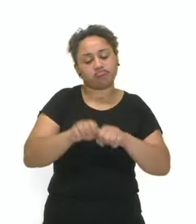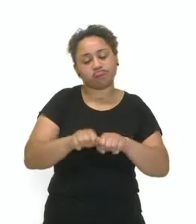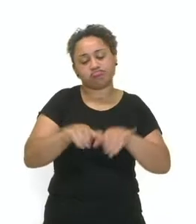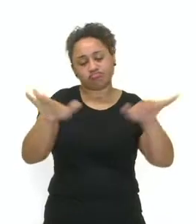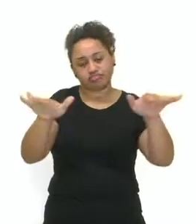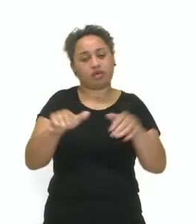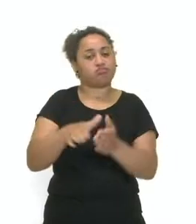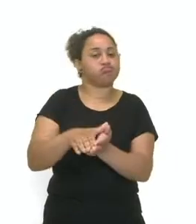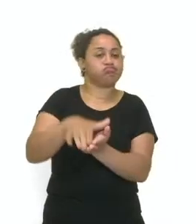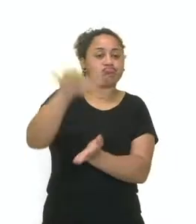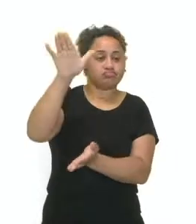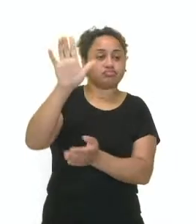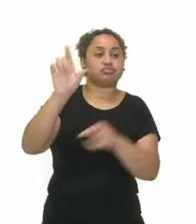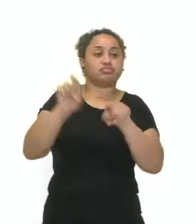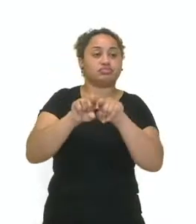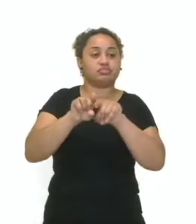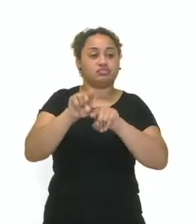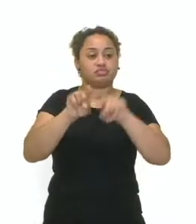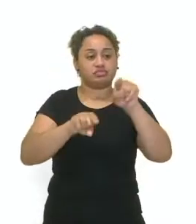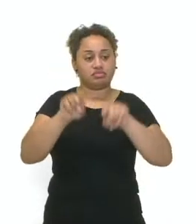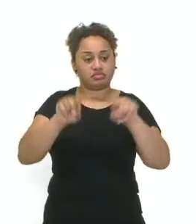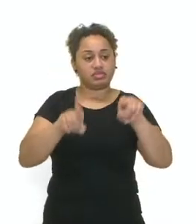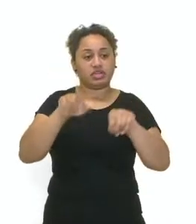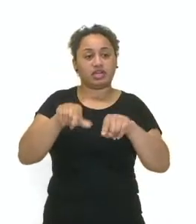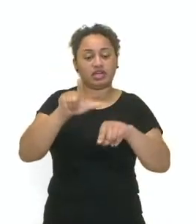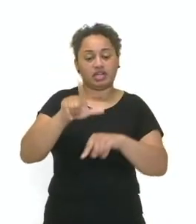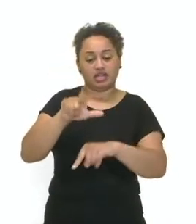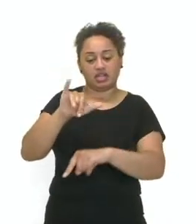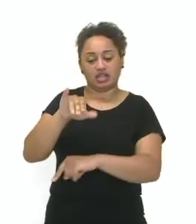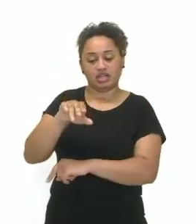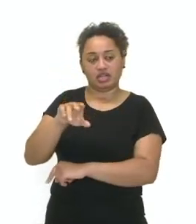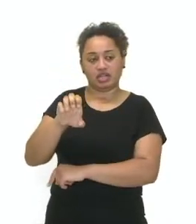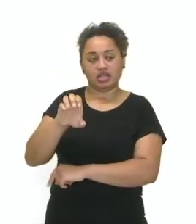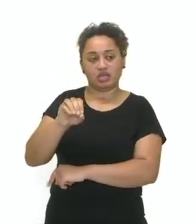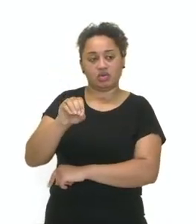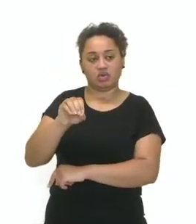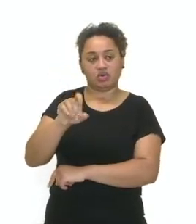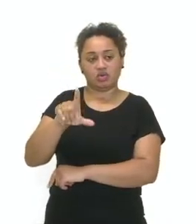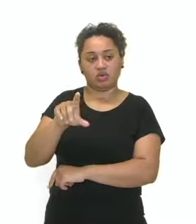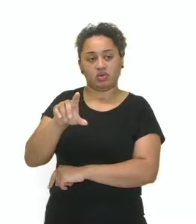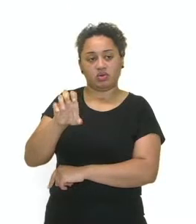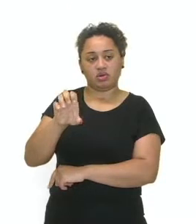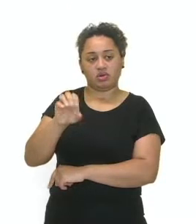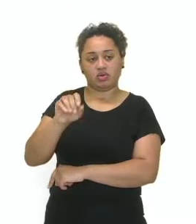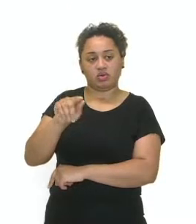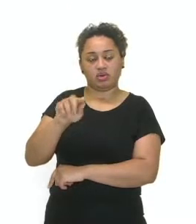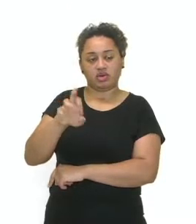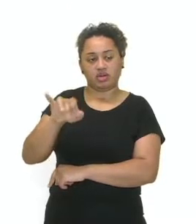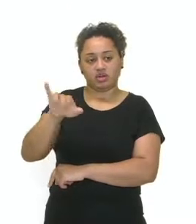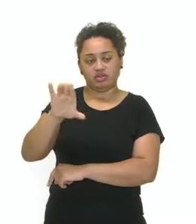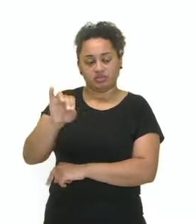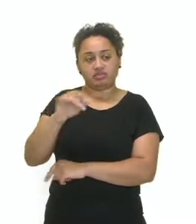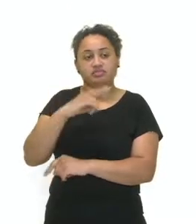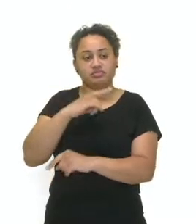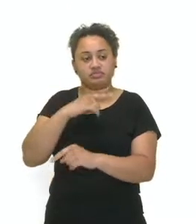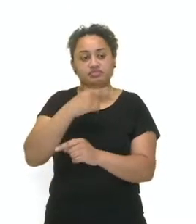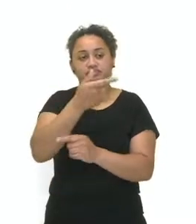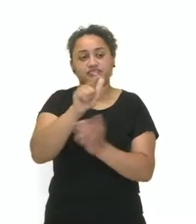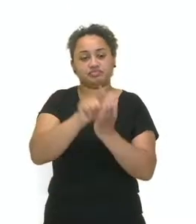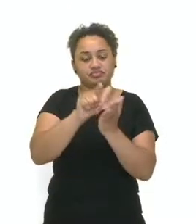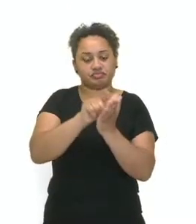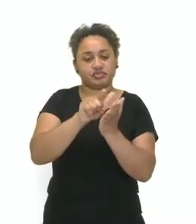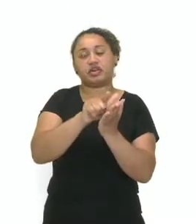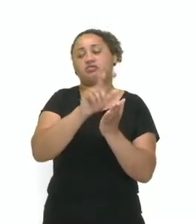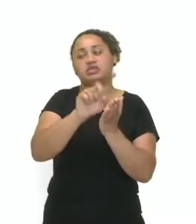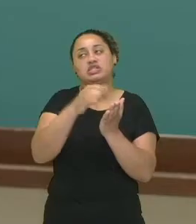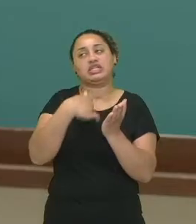uma variação chamada linoleogravura, tendo como matriz o linóleo, né? Sobre um papel sintético como a